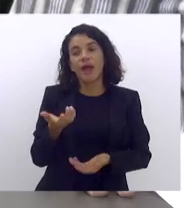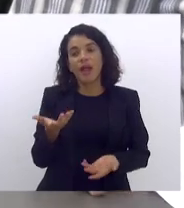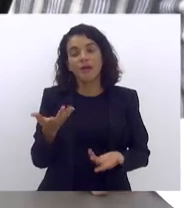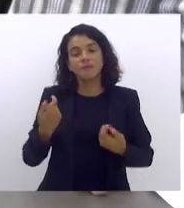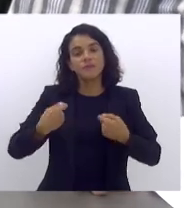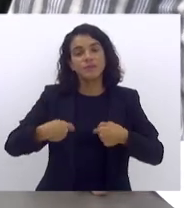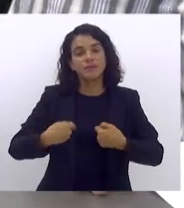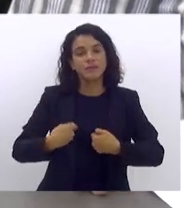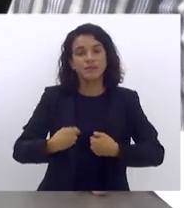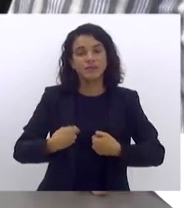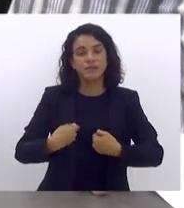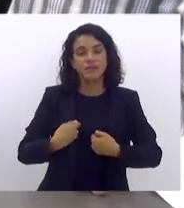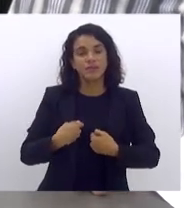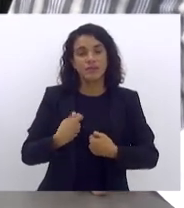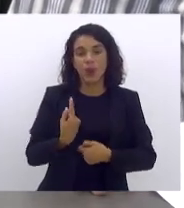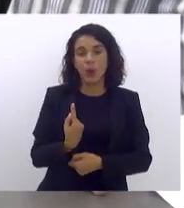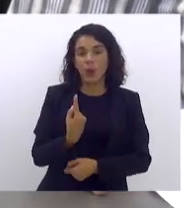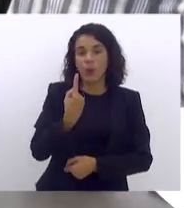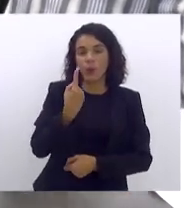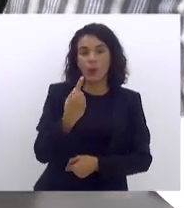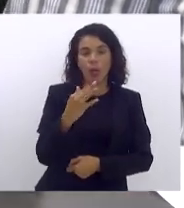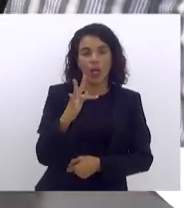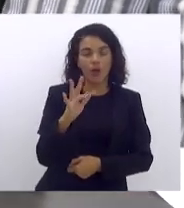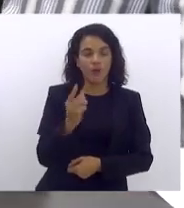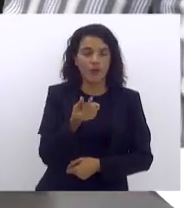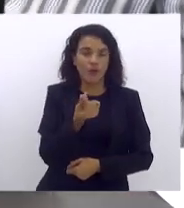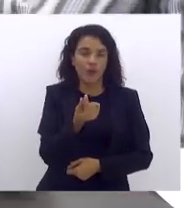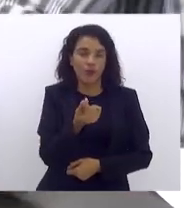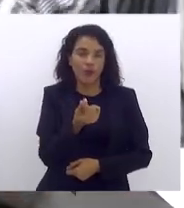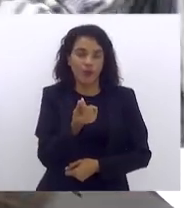terá uma fonte, que é